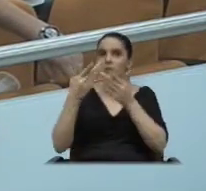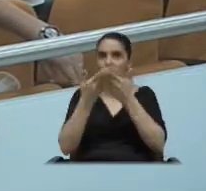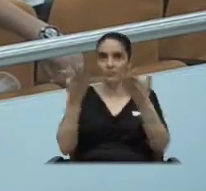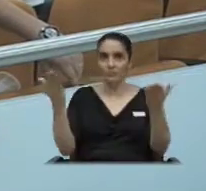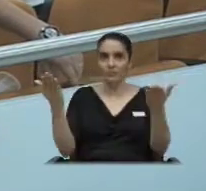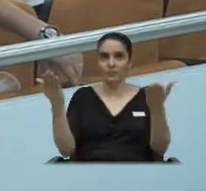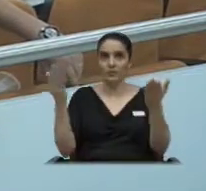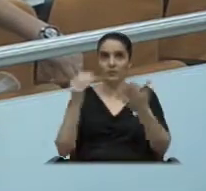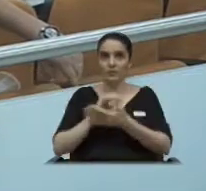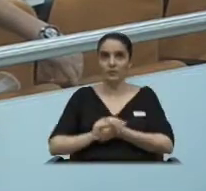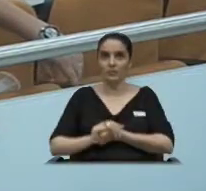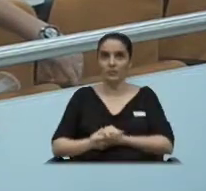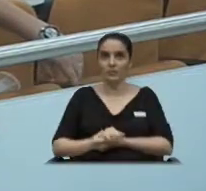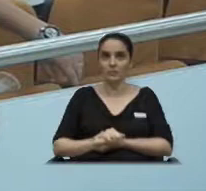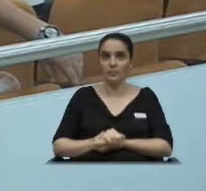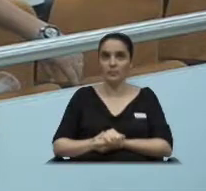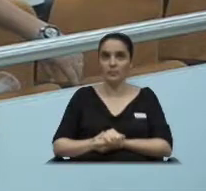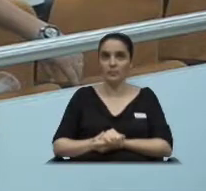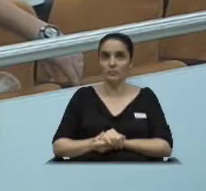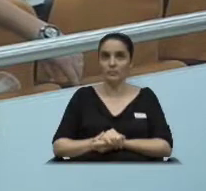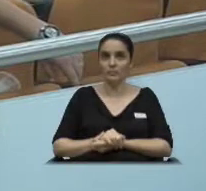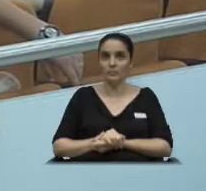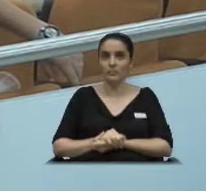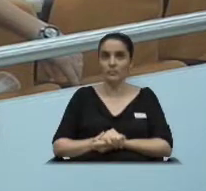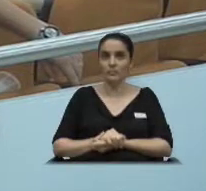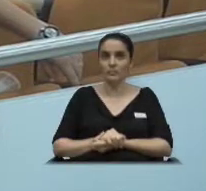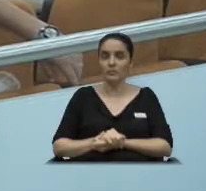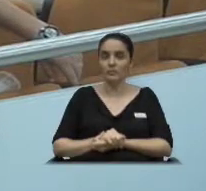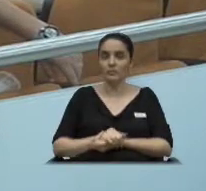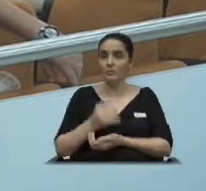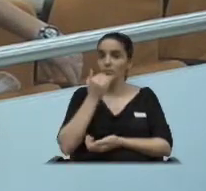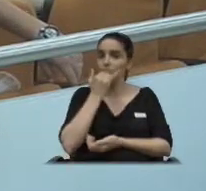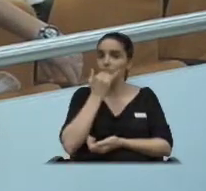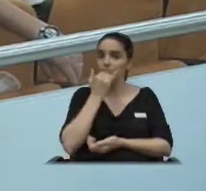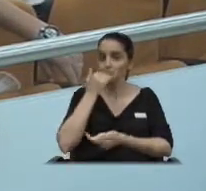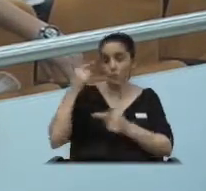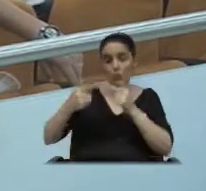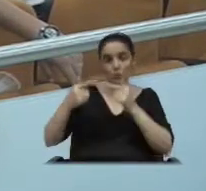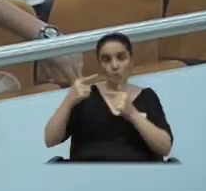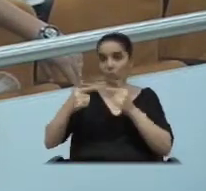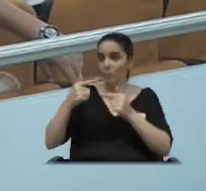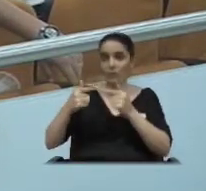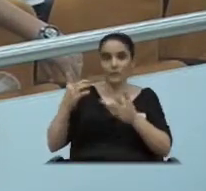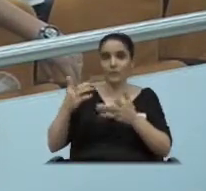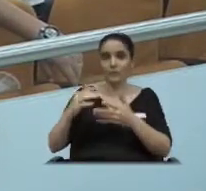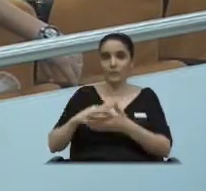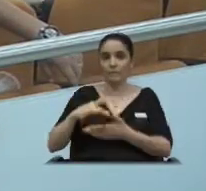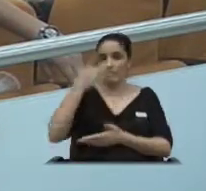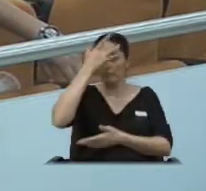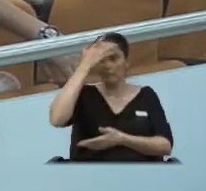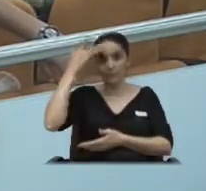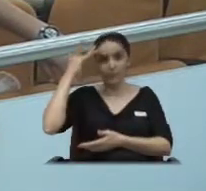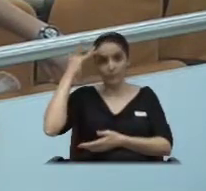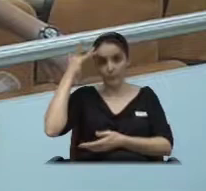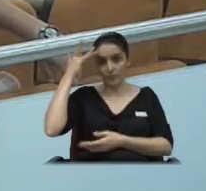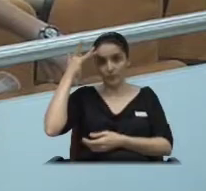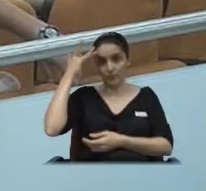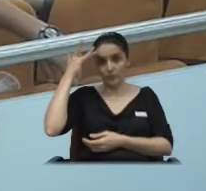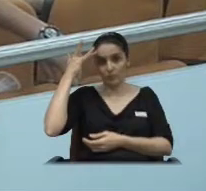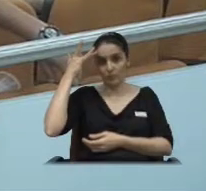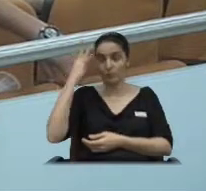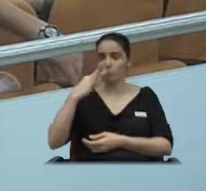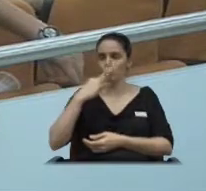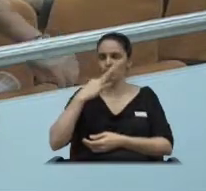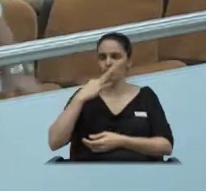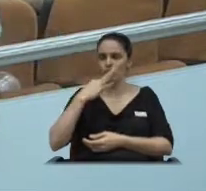Me desculpe também, vou complementar. Me desculpe querer debater com vocês, pessoas que têm